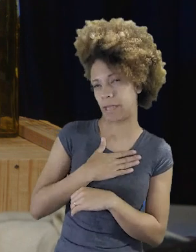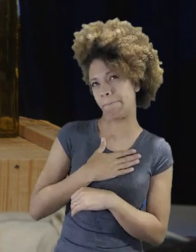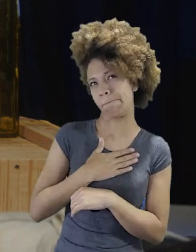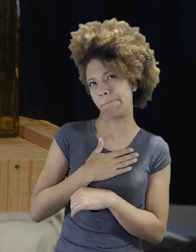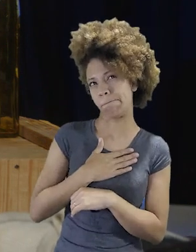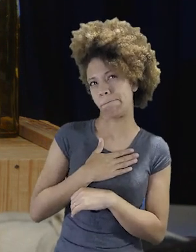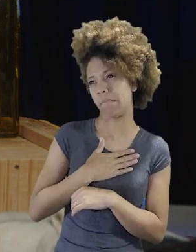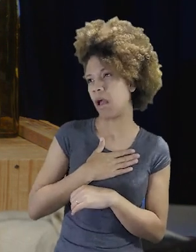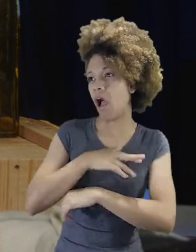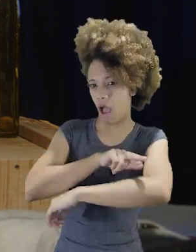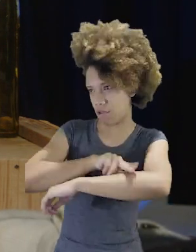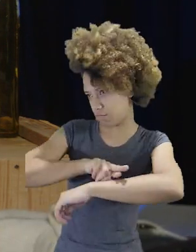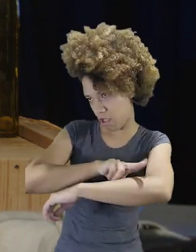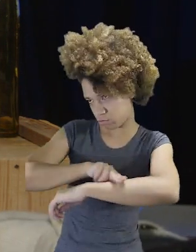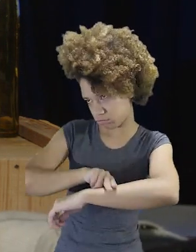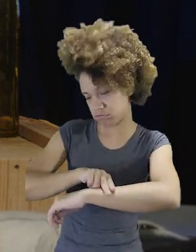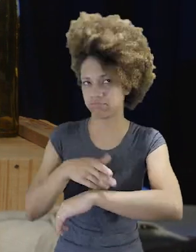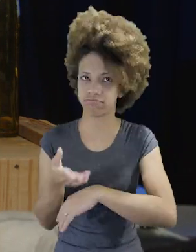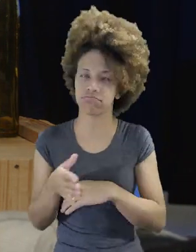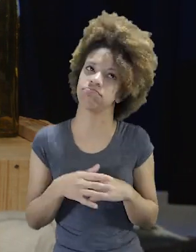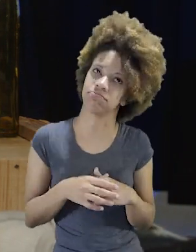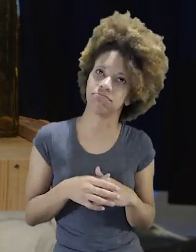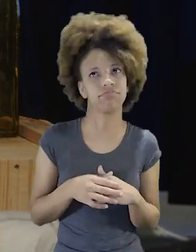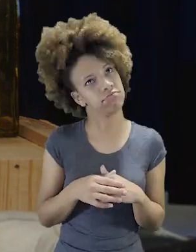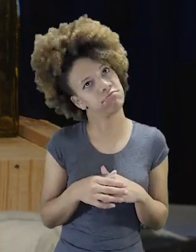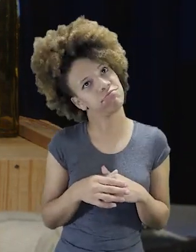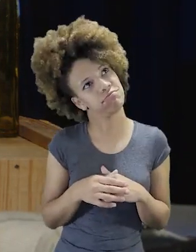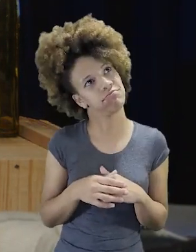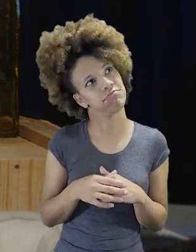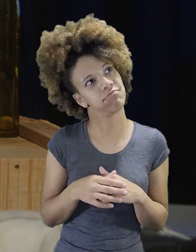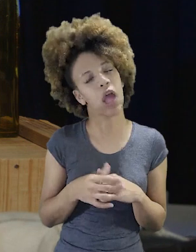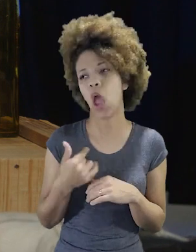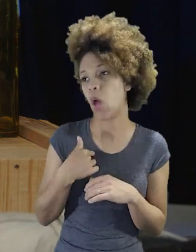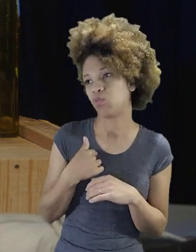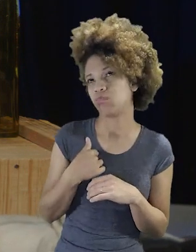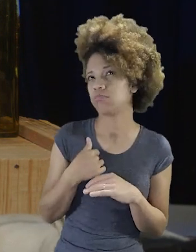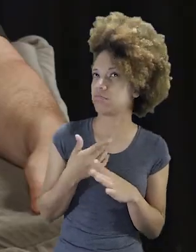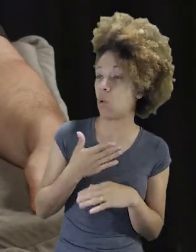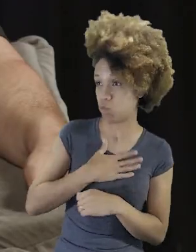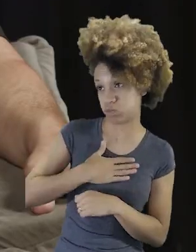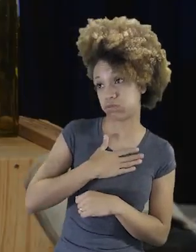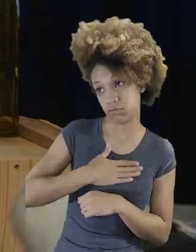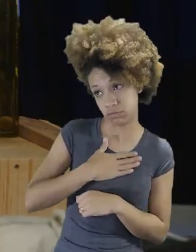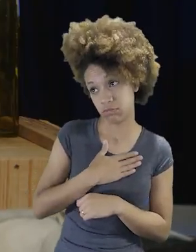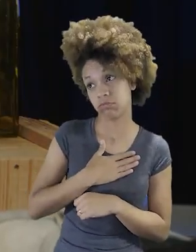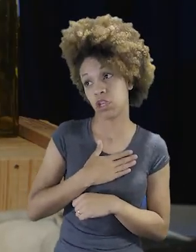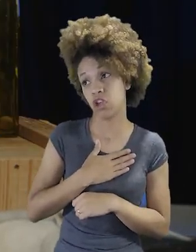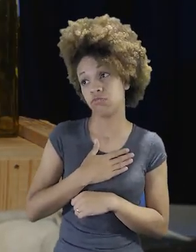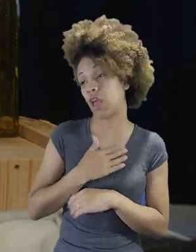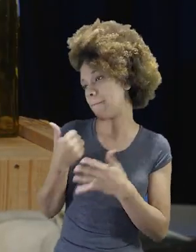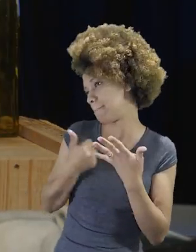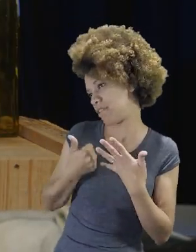eu eu gosto de todos os privilégios de um homem branco brasileiro embora não